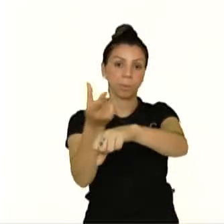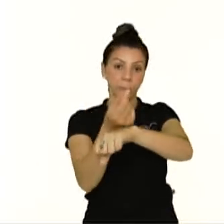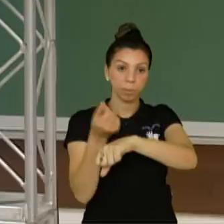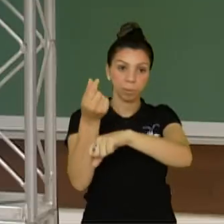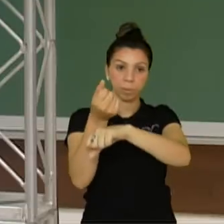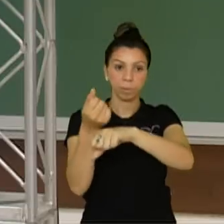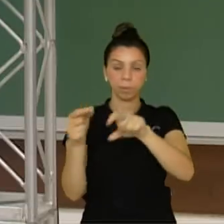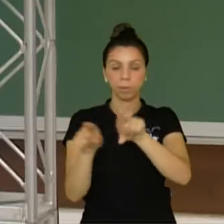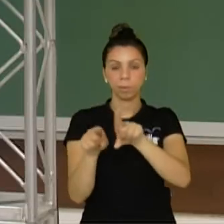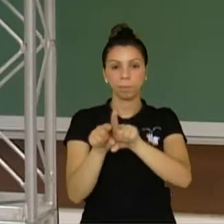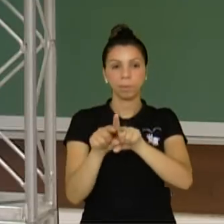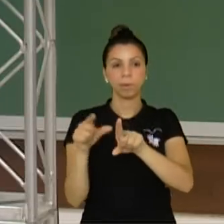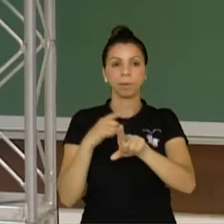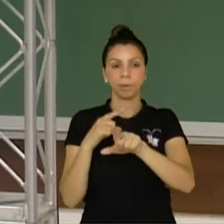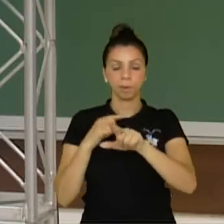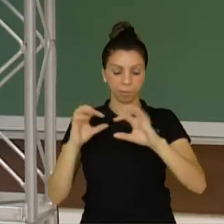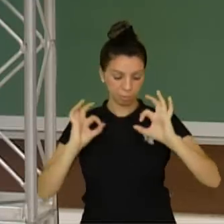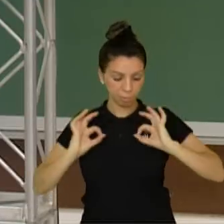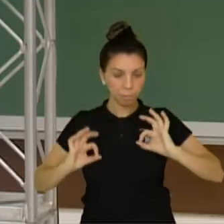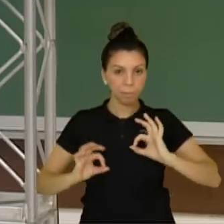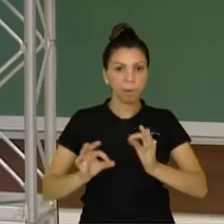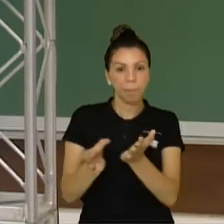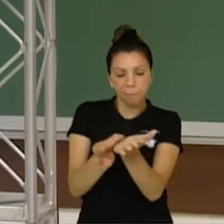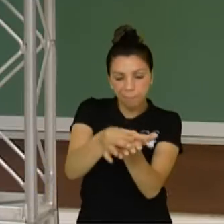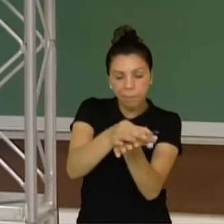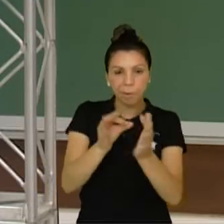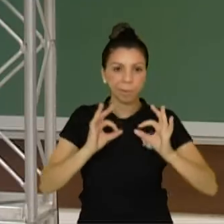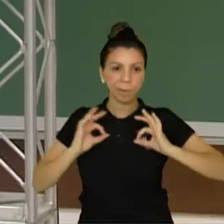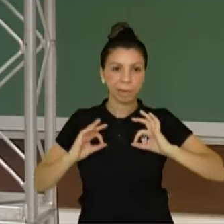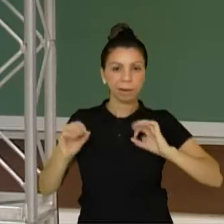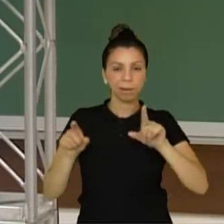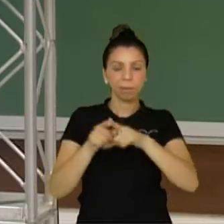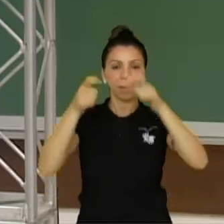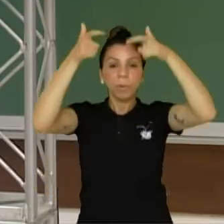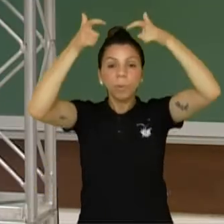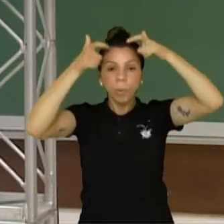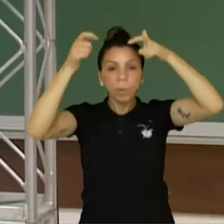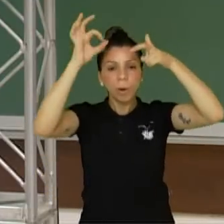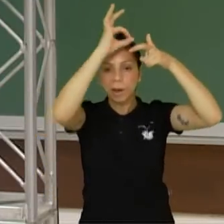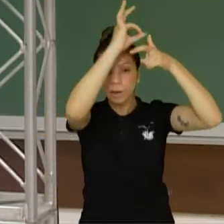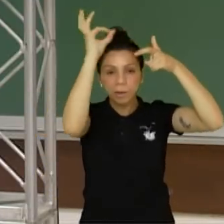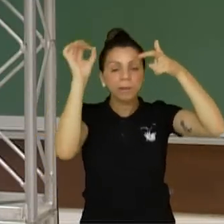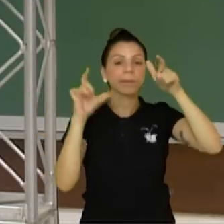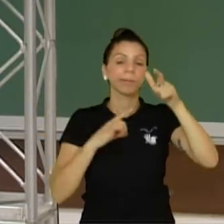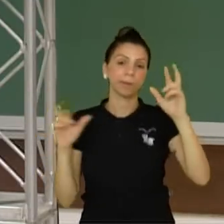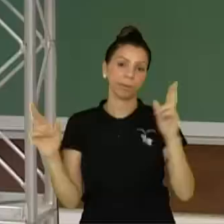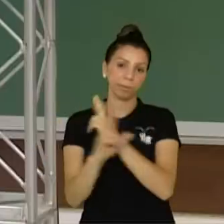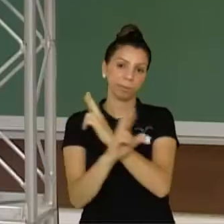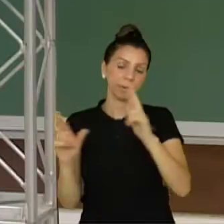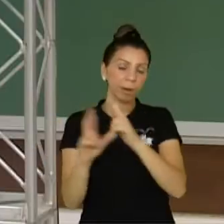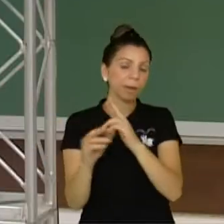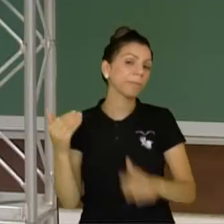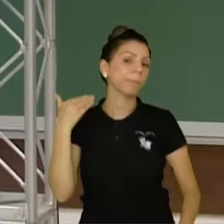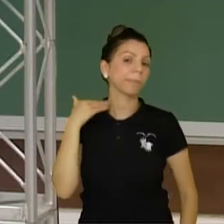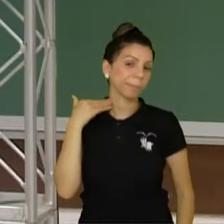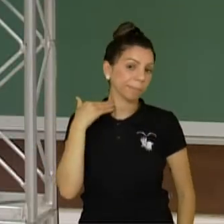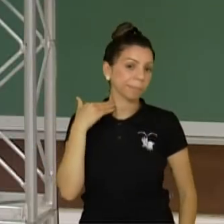Temos moedas na roupa, moedas na coroa, lembrando da associação de Morgan ao